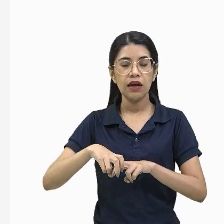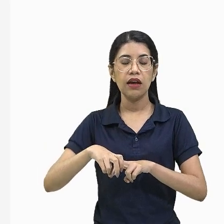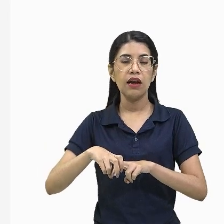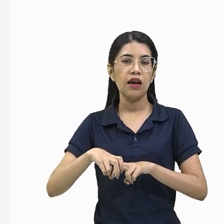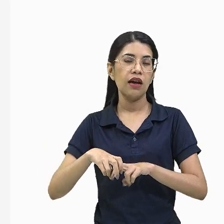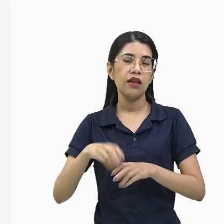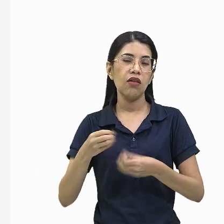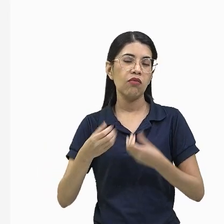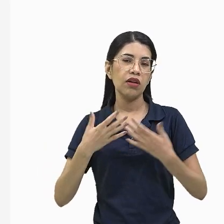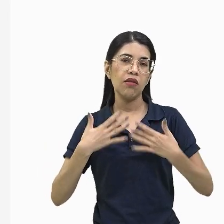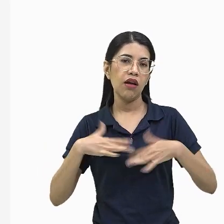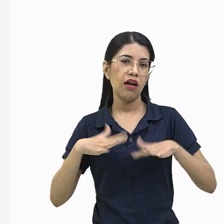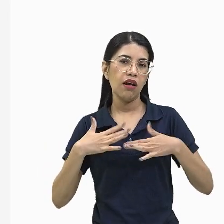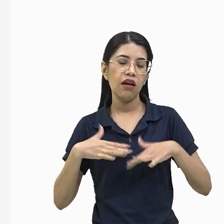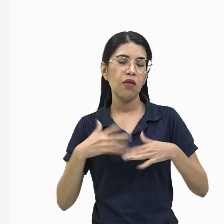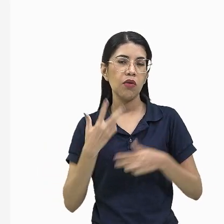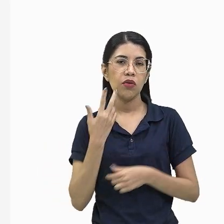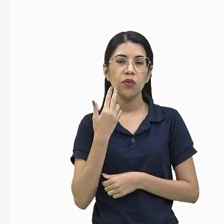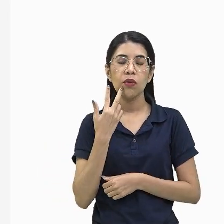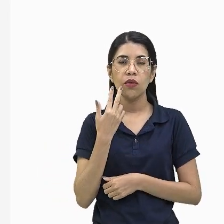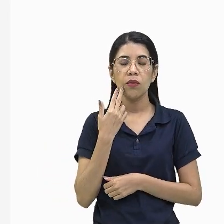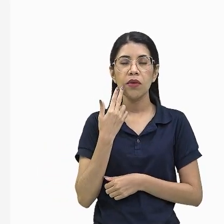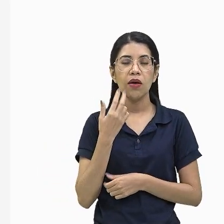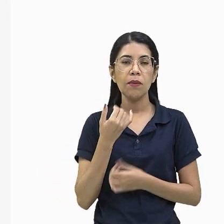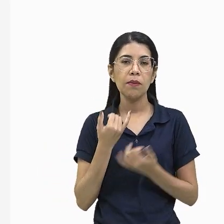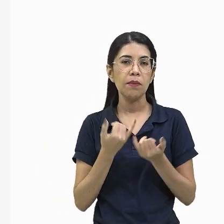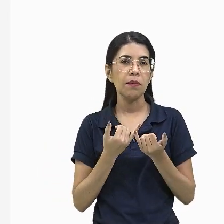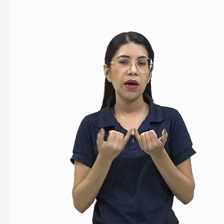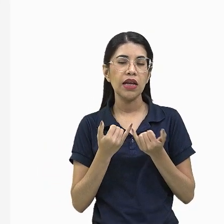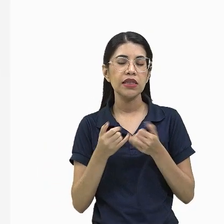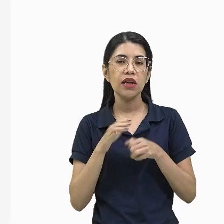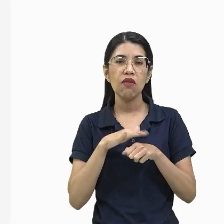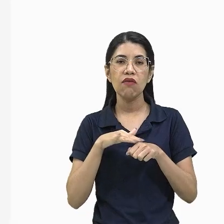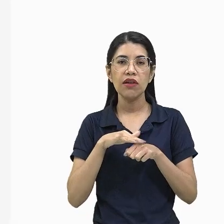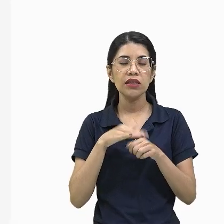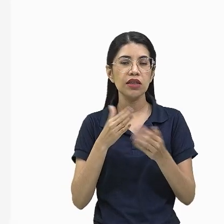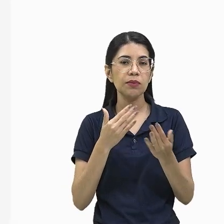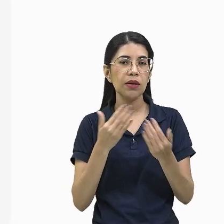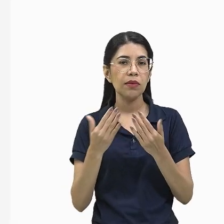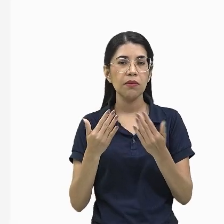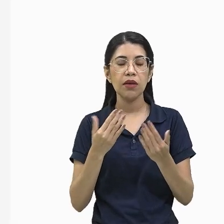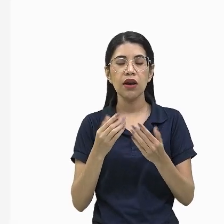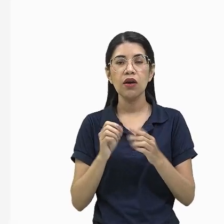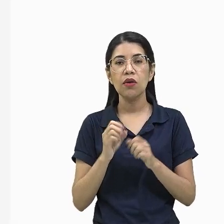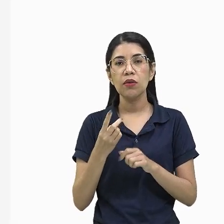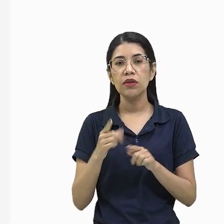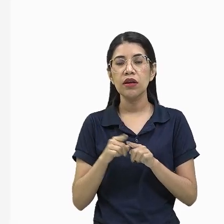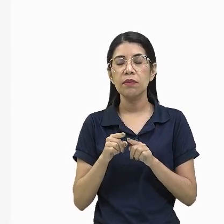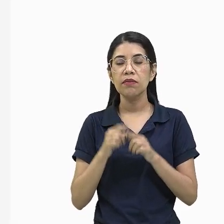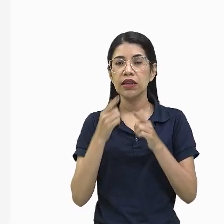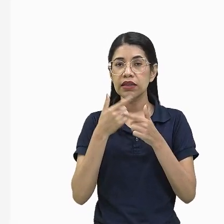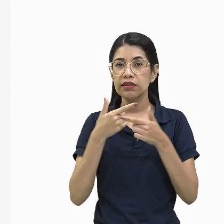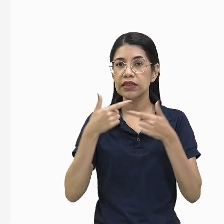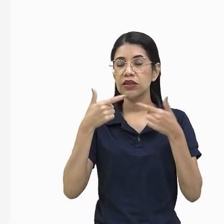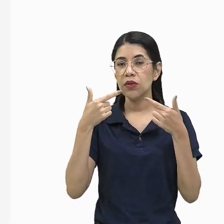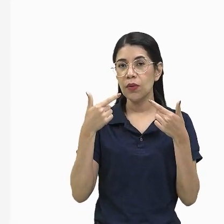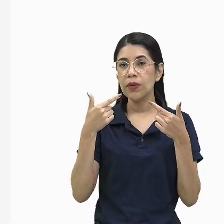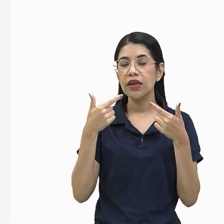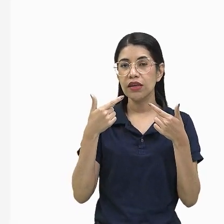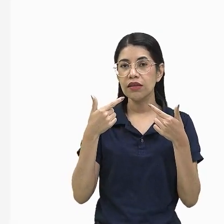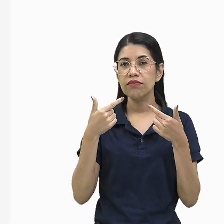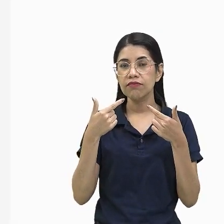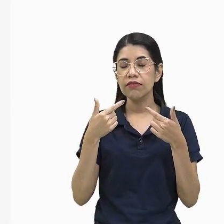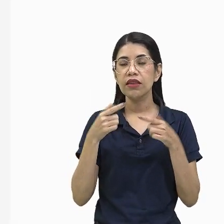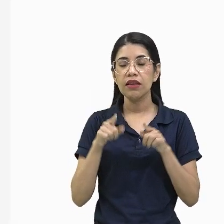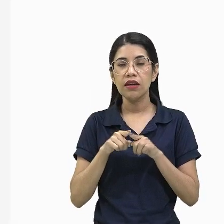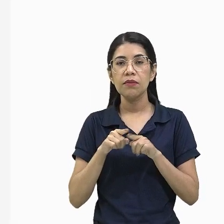forma relaxada, como se estivesse assim, numa conversa, ou então pousando, né? Perceba que ela está sorrindo. Isso é